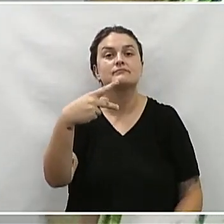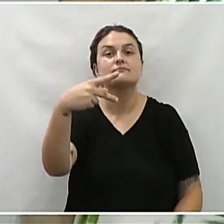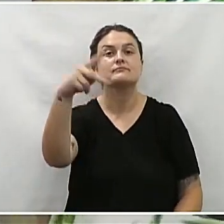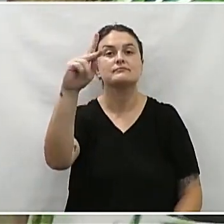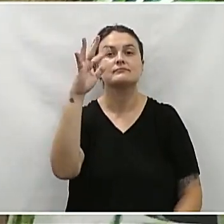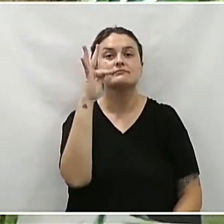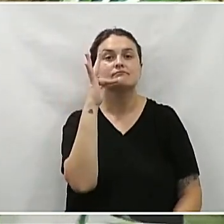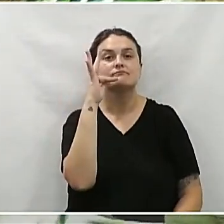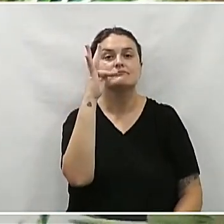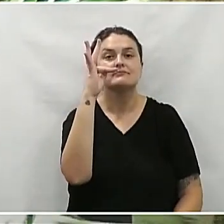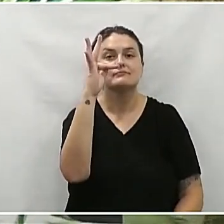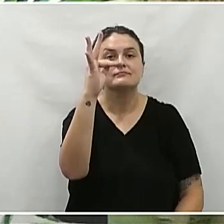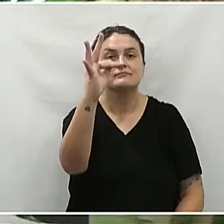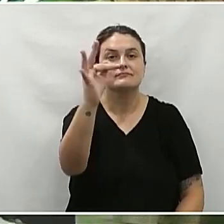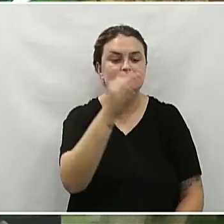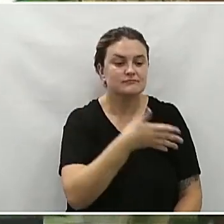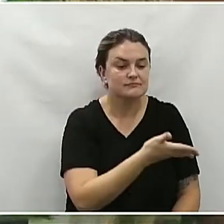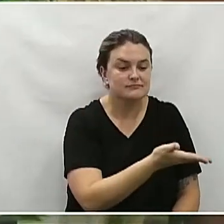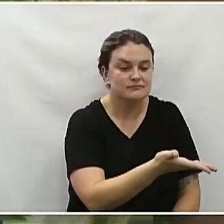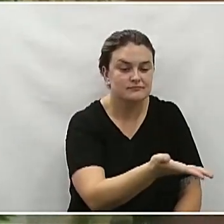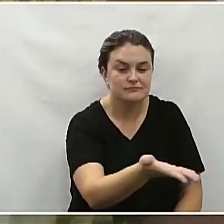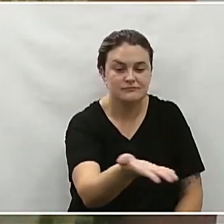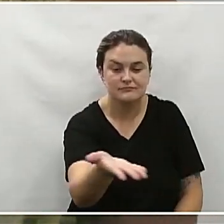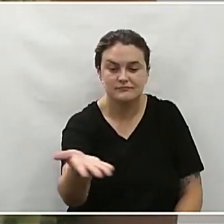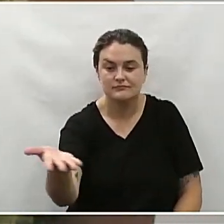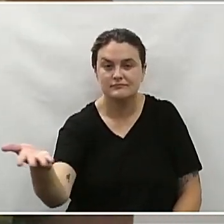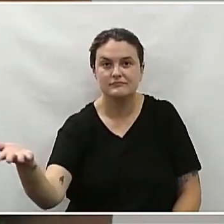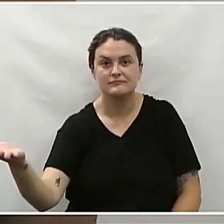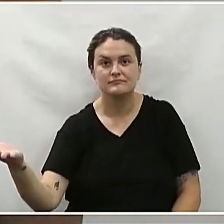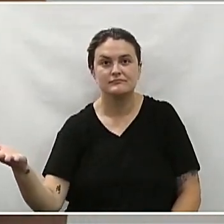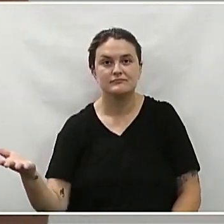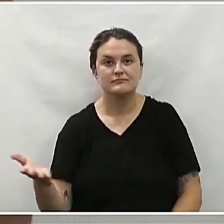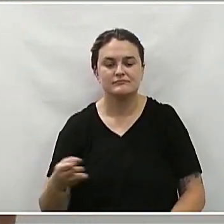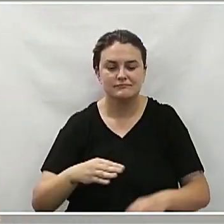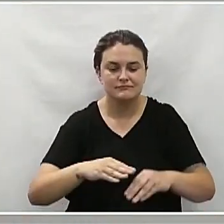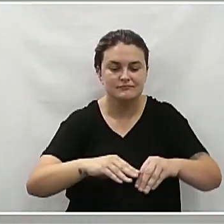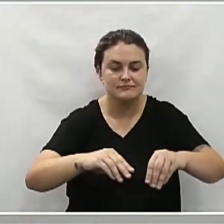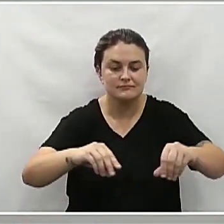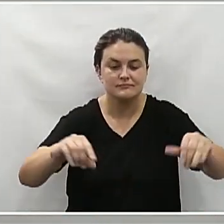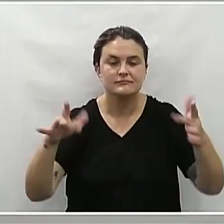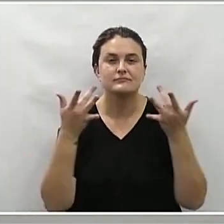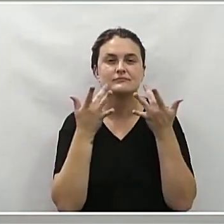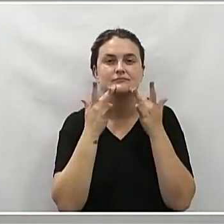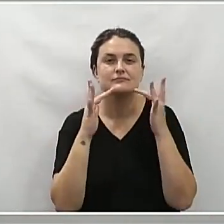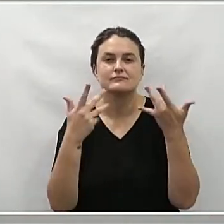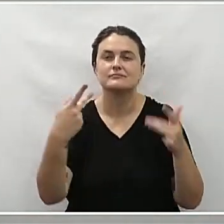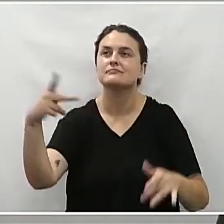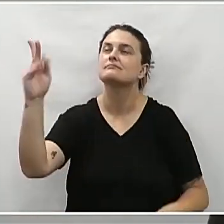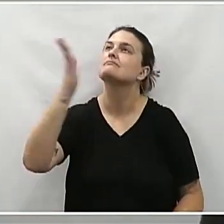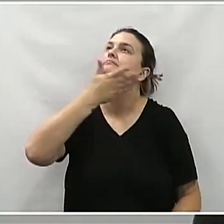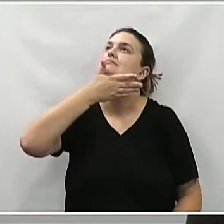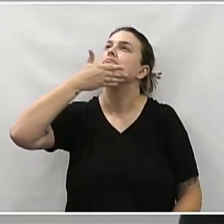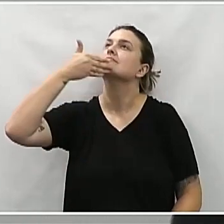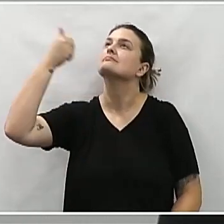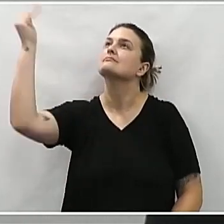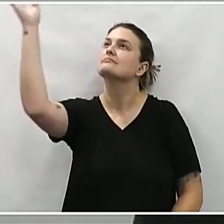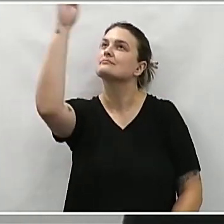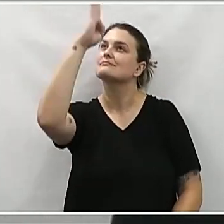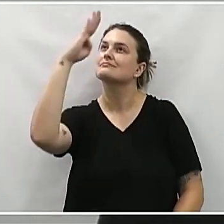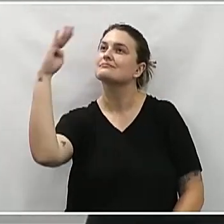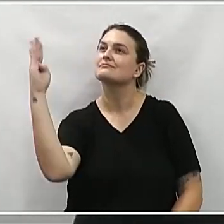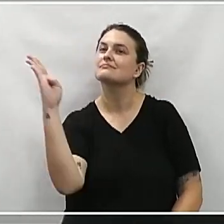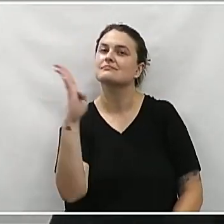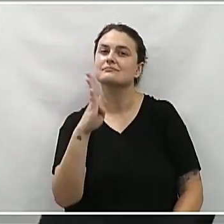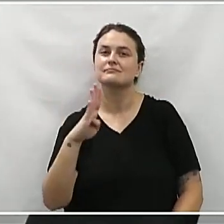colosso, e o teu futuro espera essa grandeza, a terra adorada. Entre outras